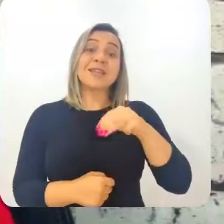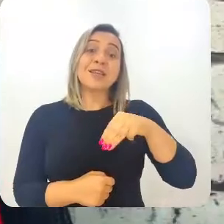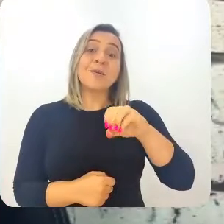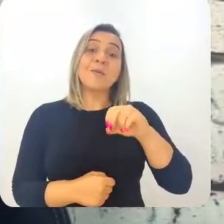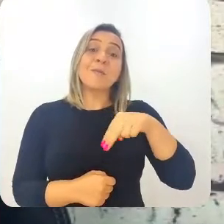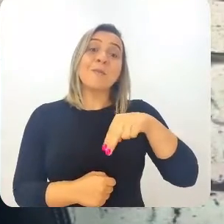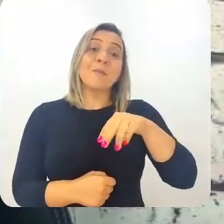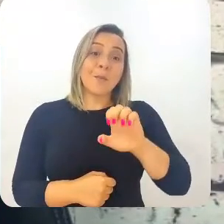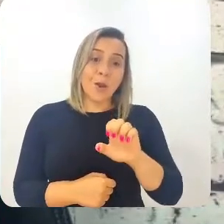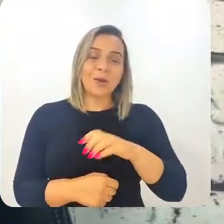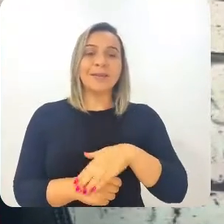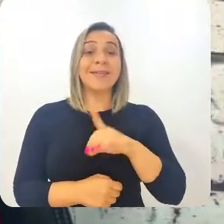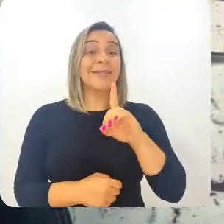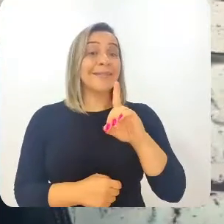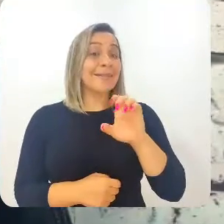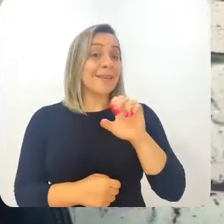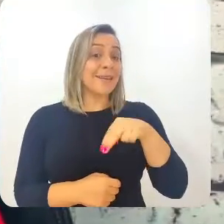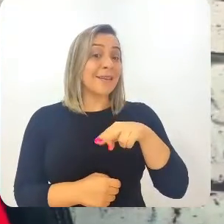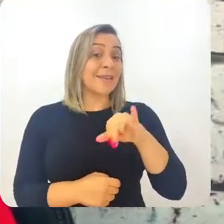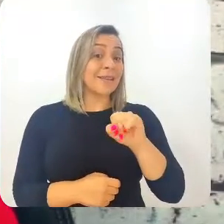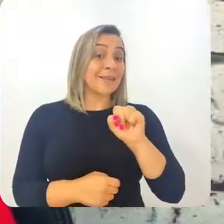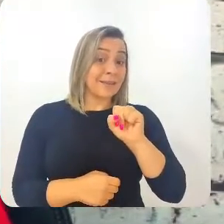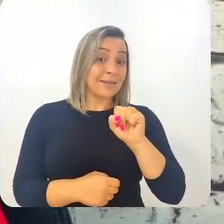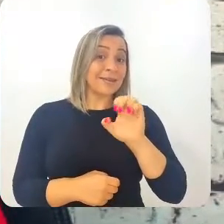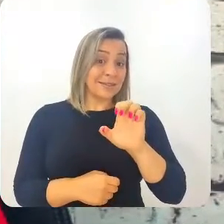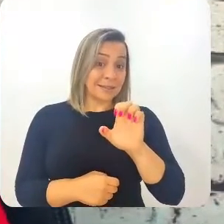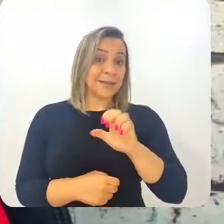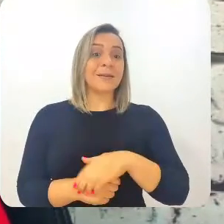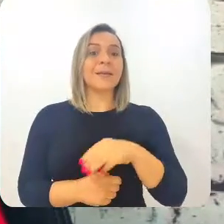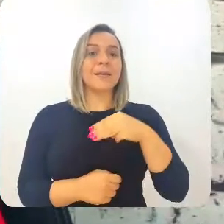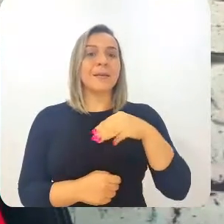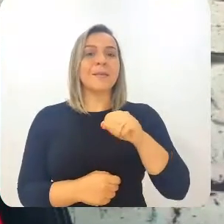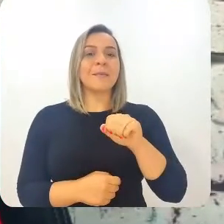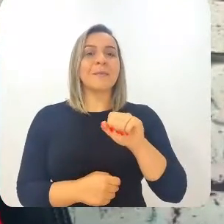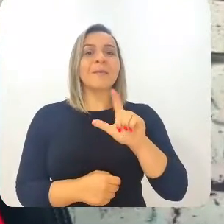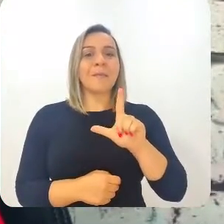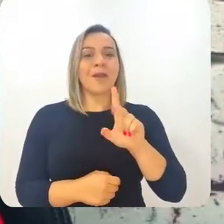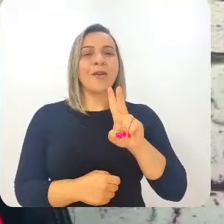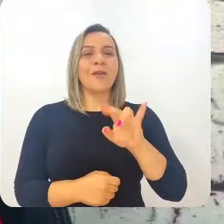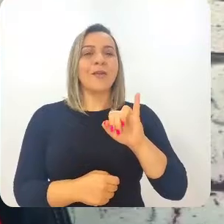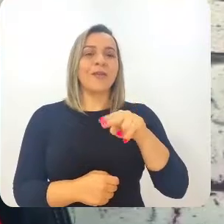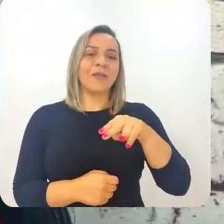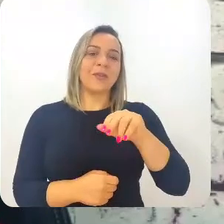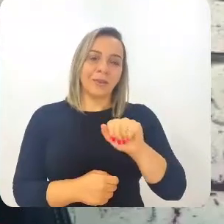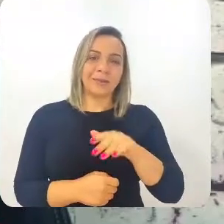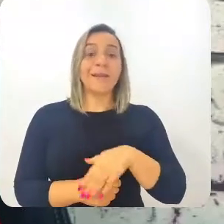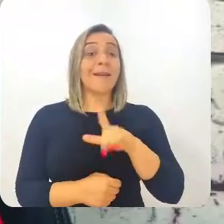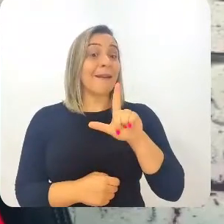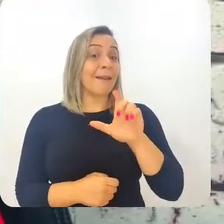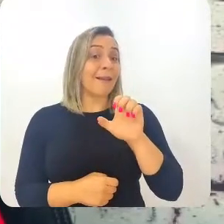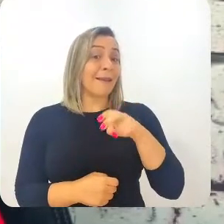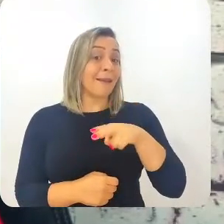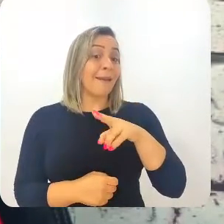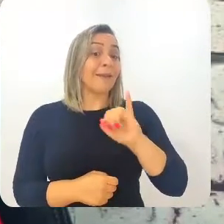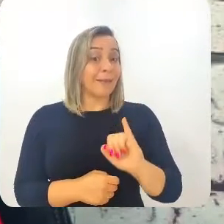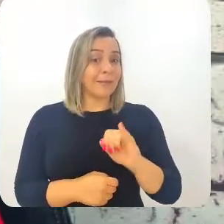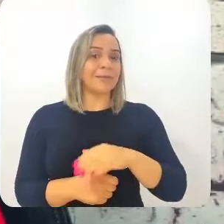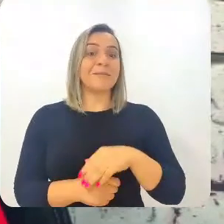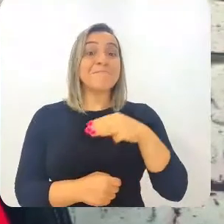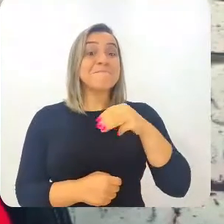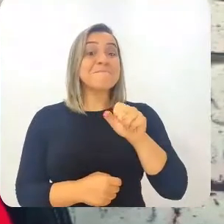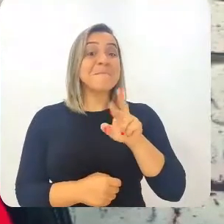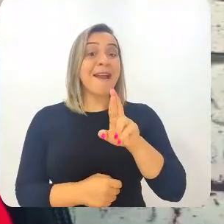Maria, Marion, Aline, Liliane. Representamos muitas das nossas mulheres